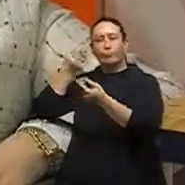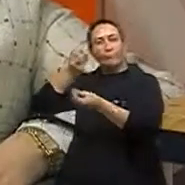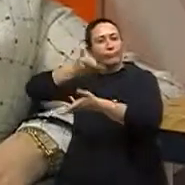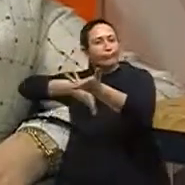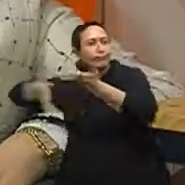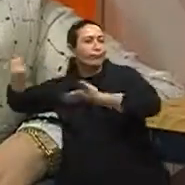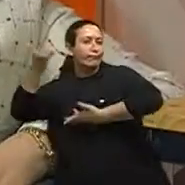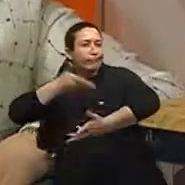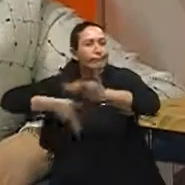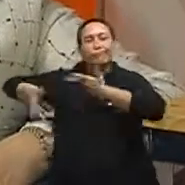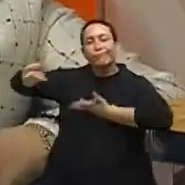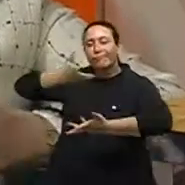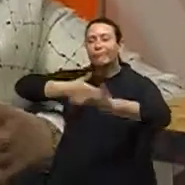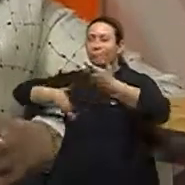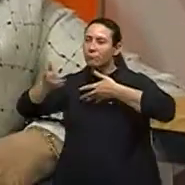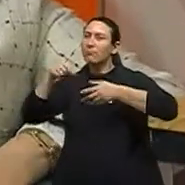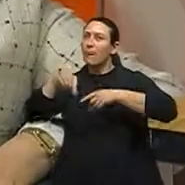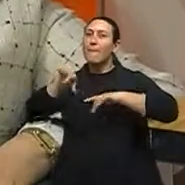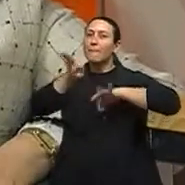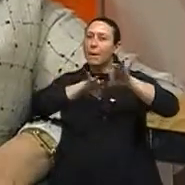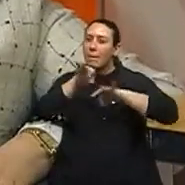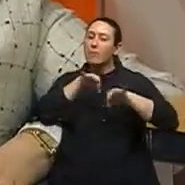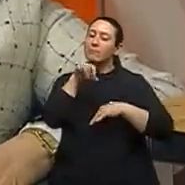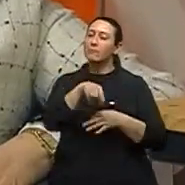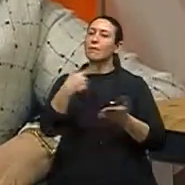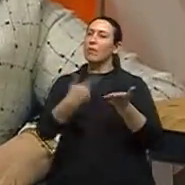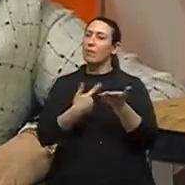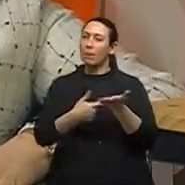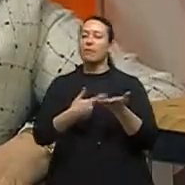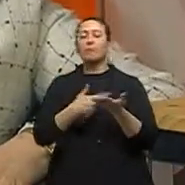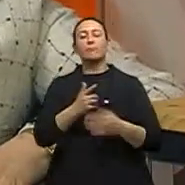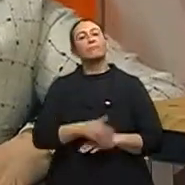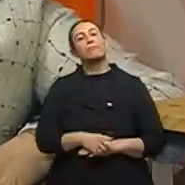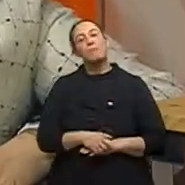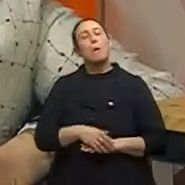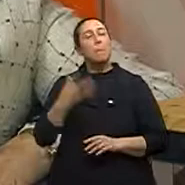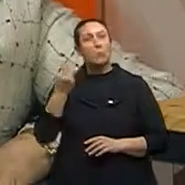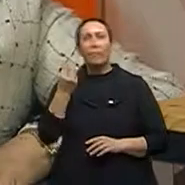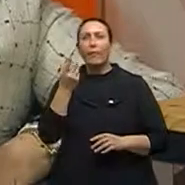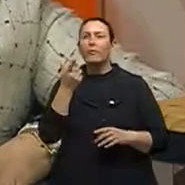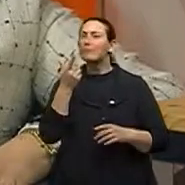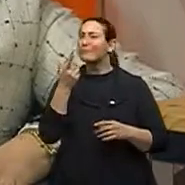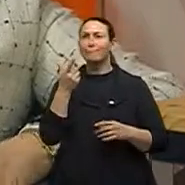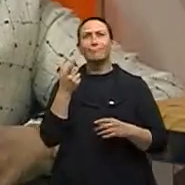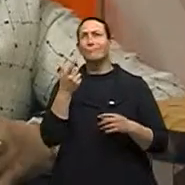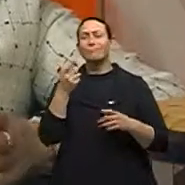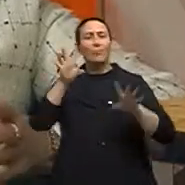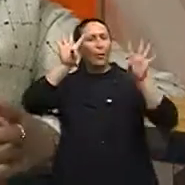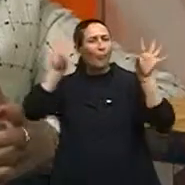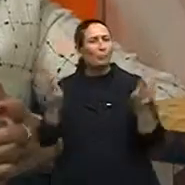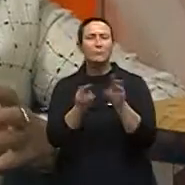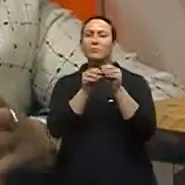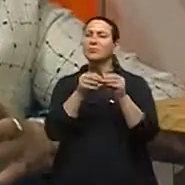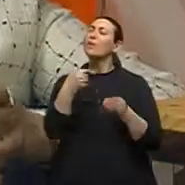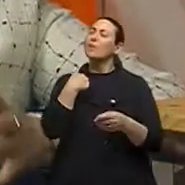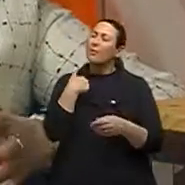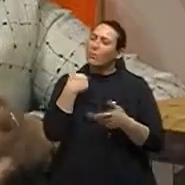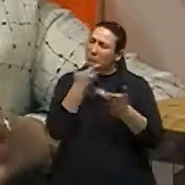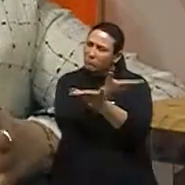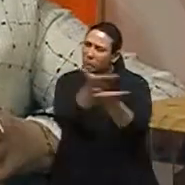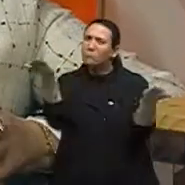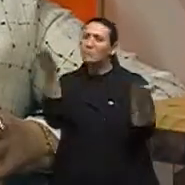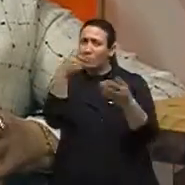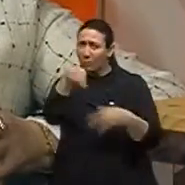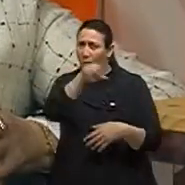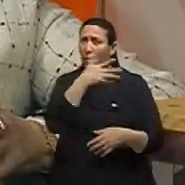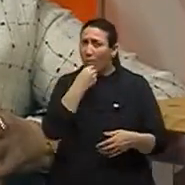livre nesse na preparação enfim toda essa tabulação as conclusões são maravilhosas Olha eu recomendo que o homem que